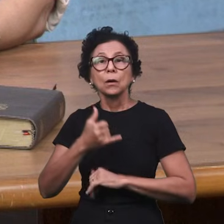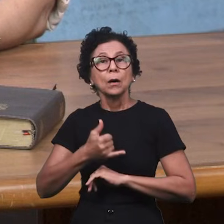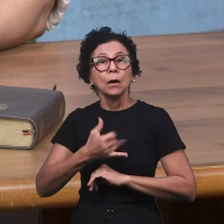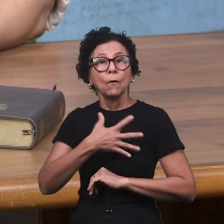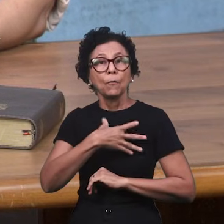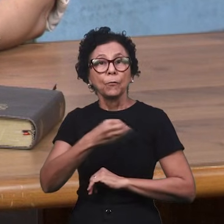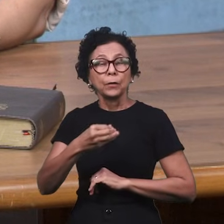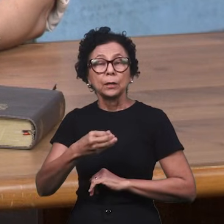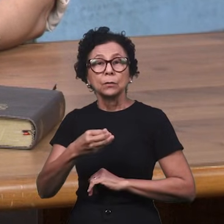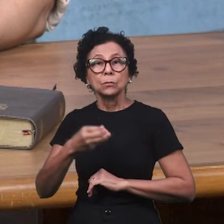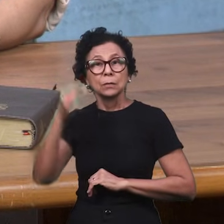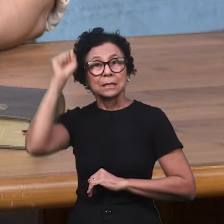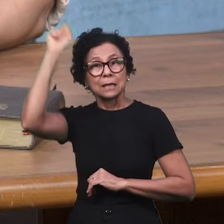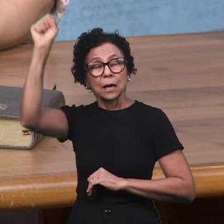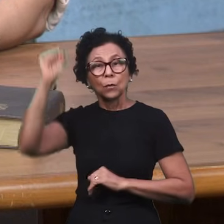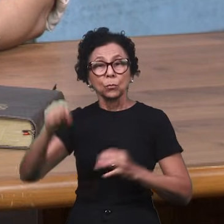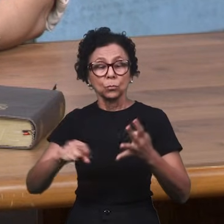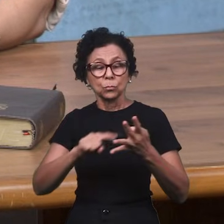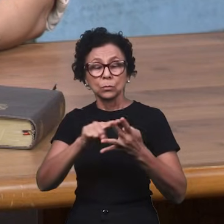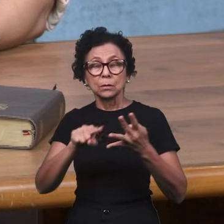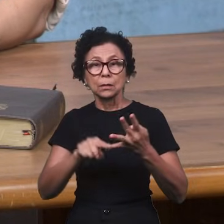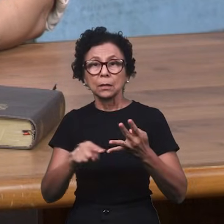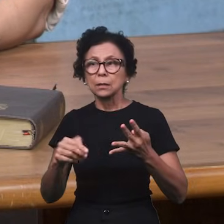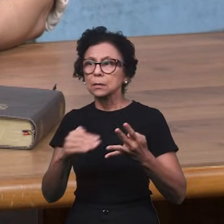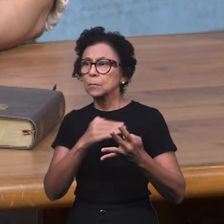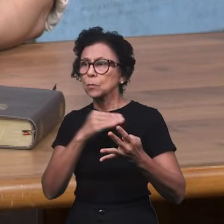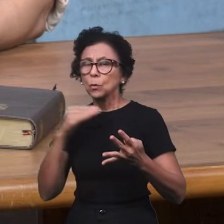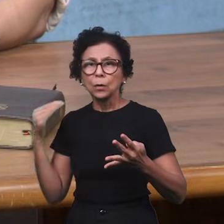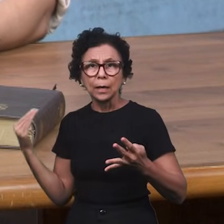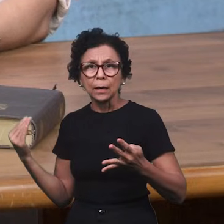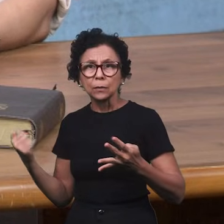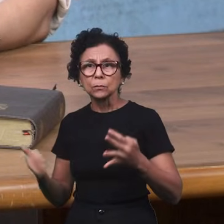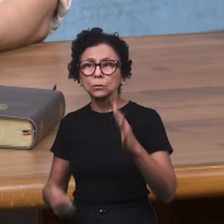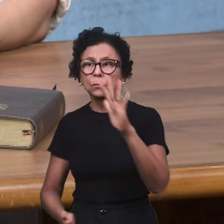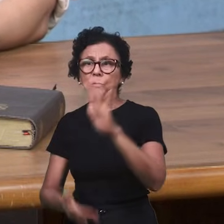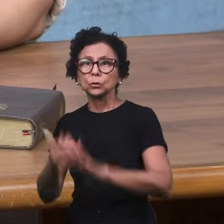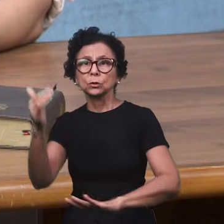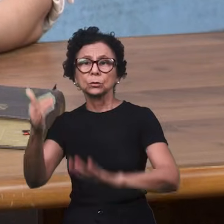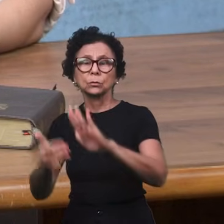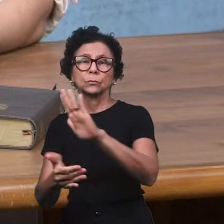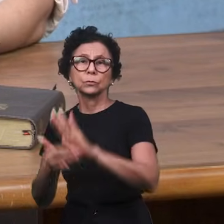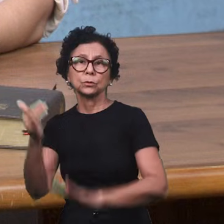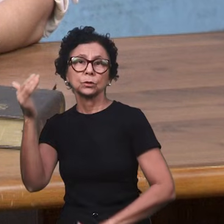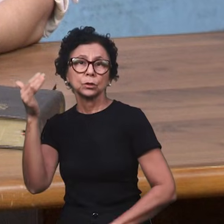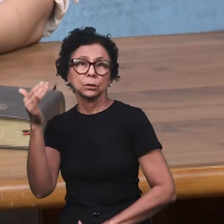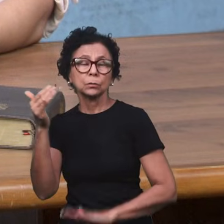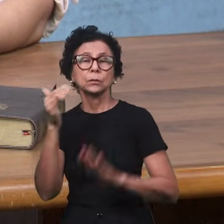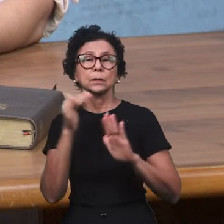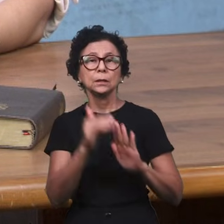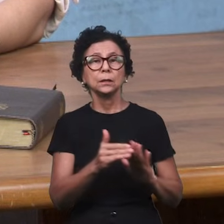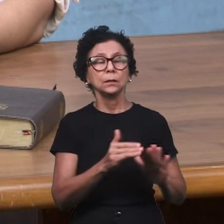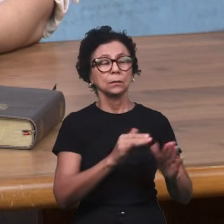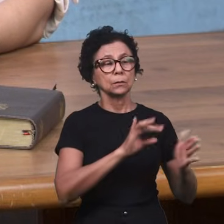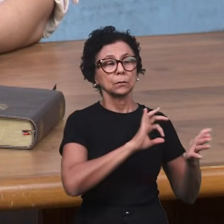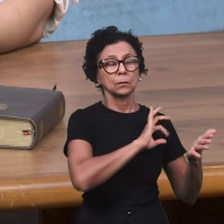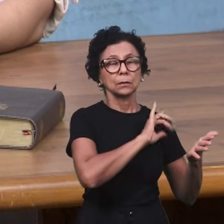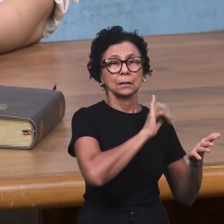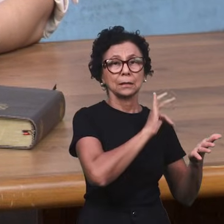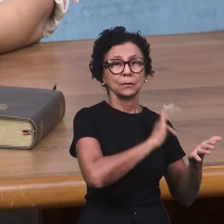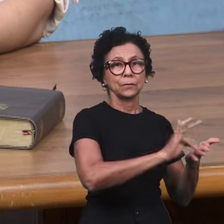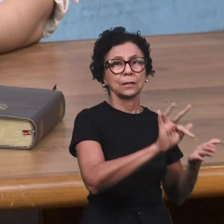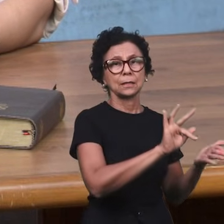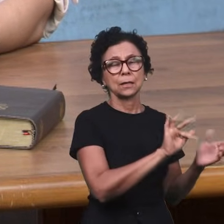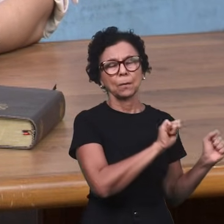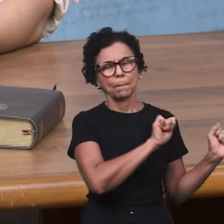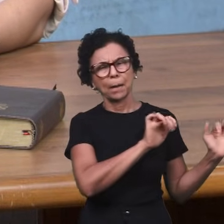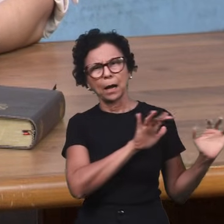as suas cidades e fugiram. Então vieram os filisteus e habitaram nelas. E sucedeu que no